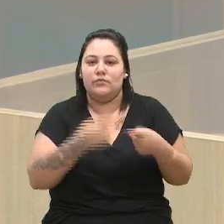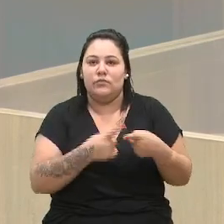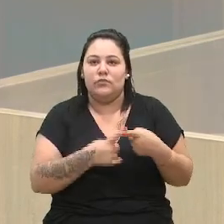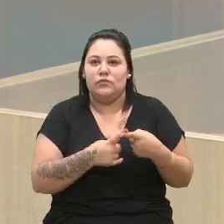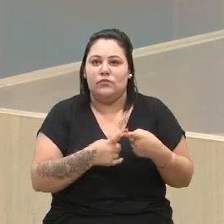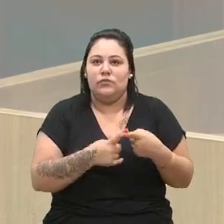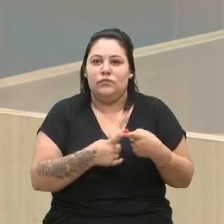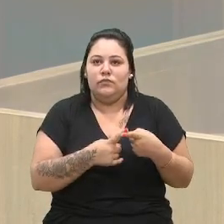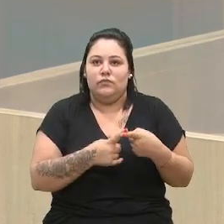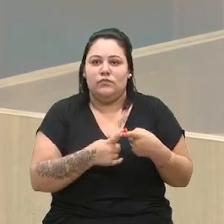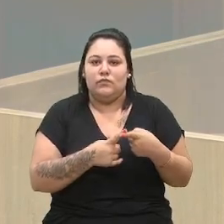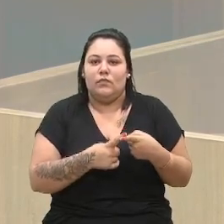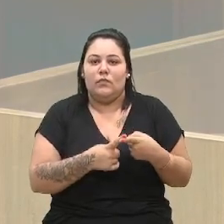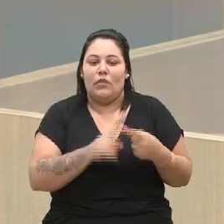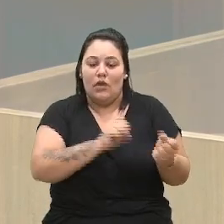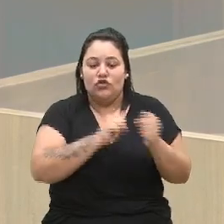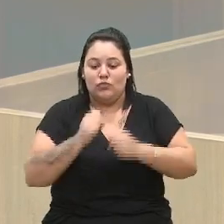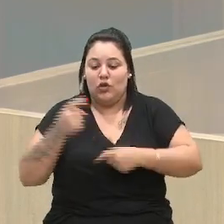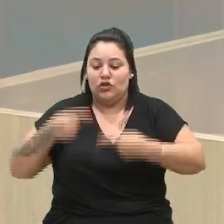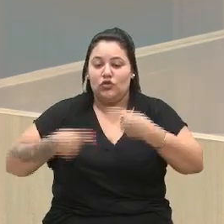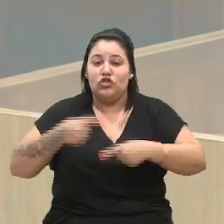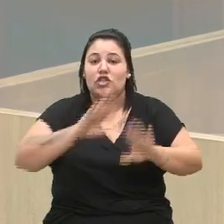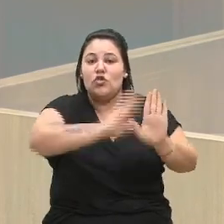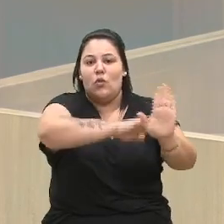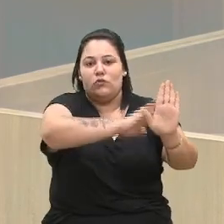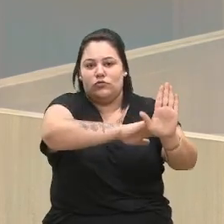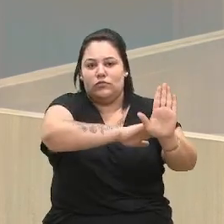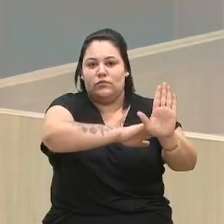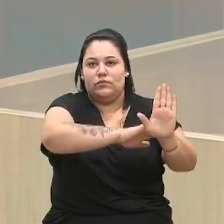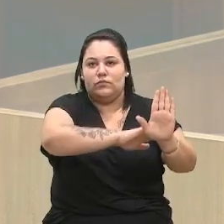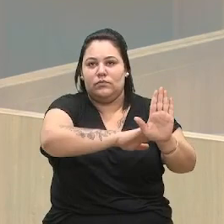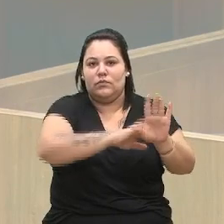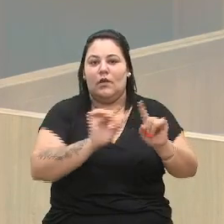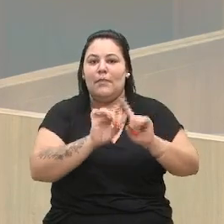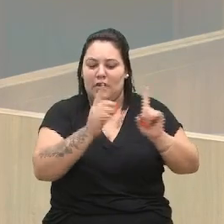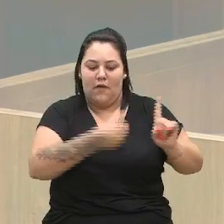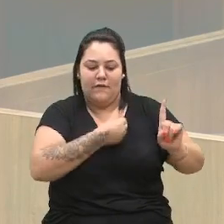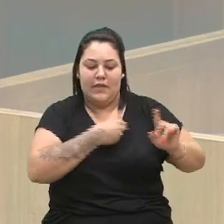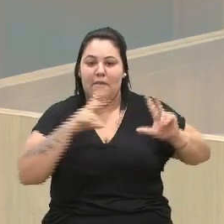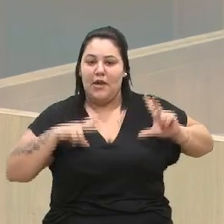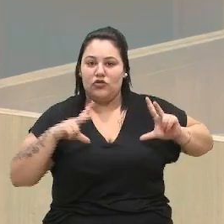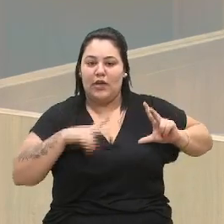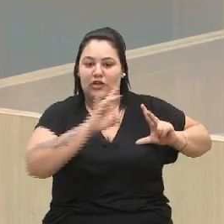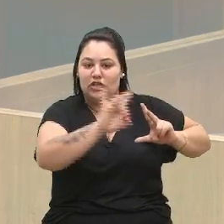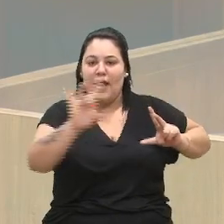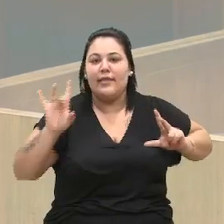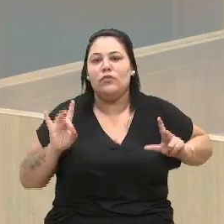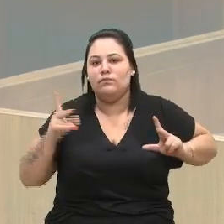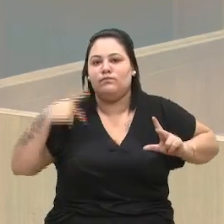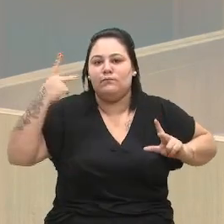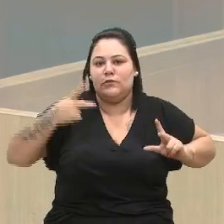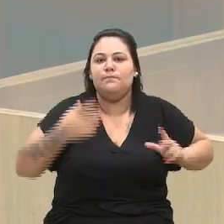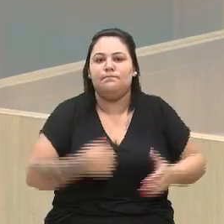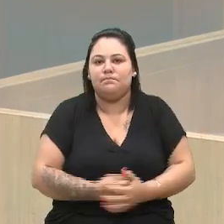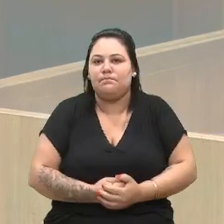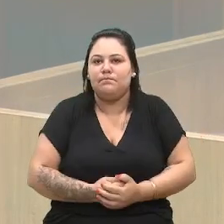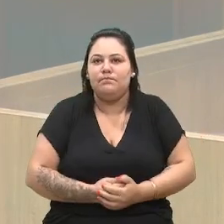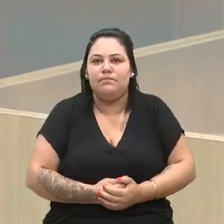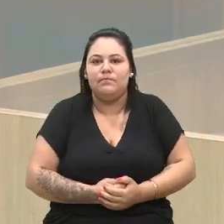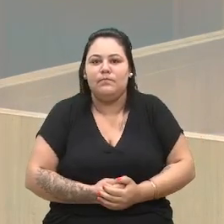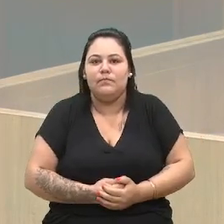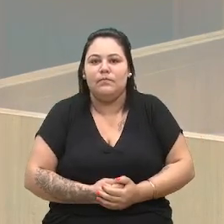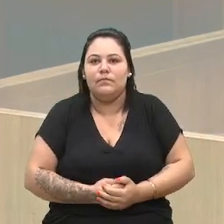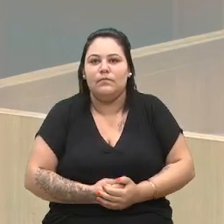aqui discutir ideologias, mas não a vida pessoal de cada agente político e de cada agente